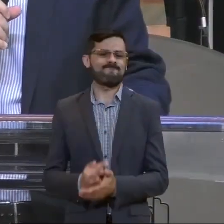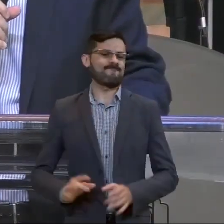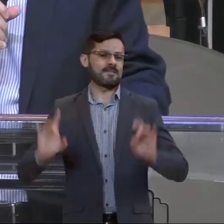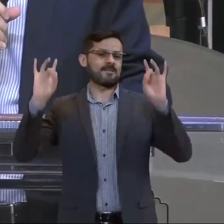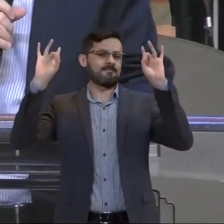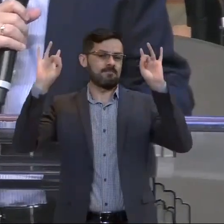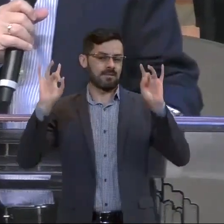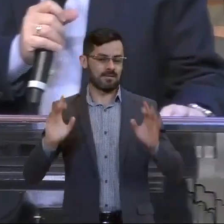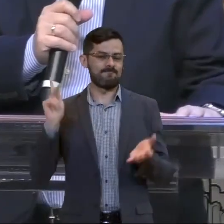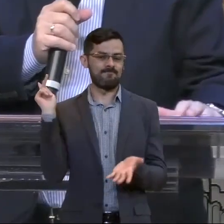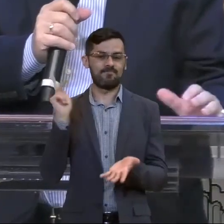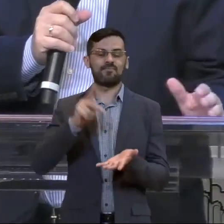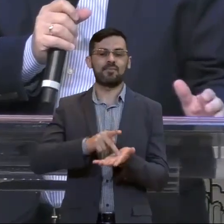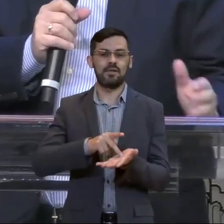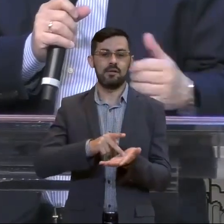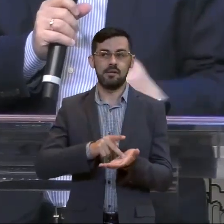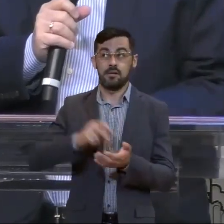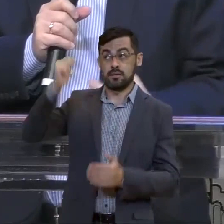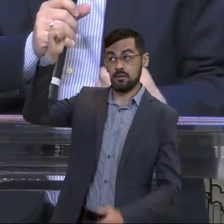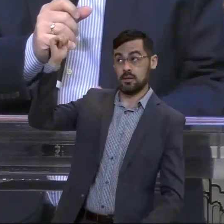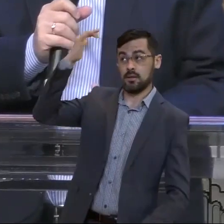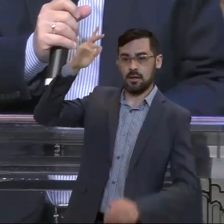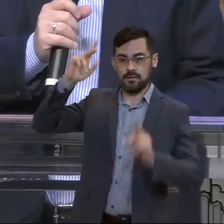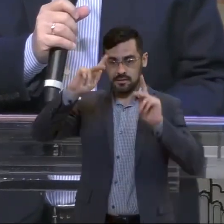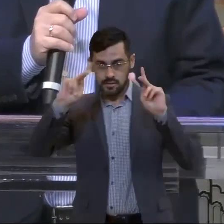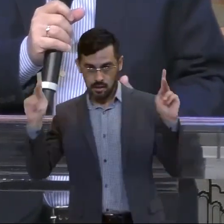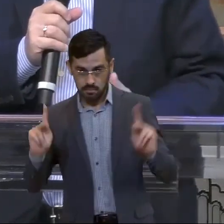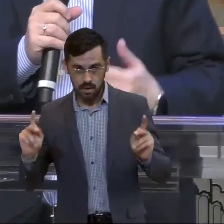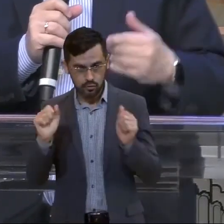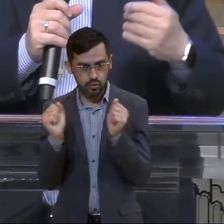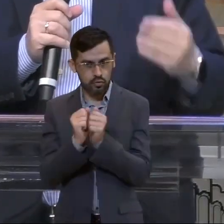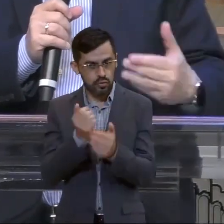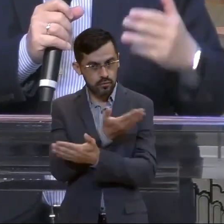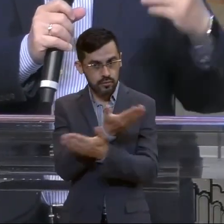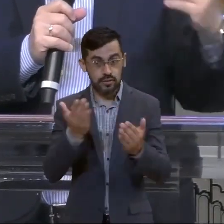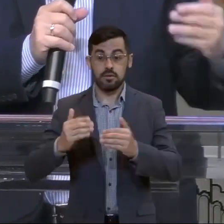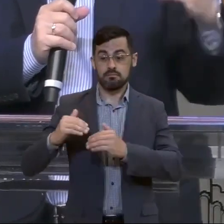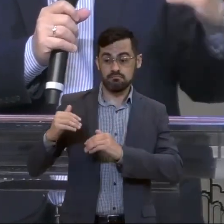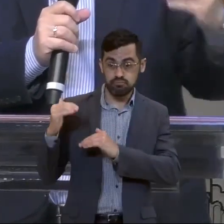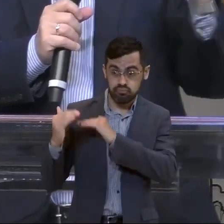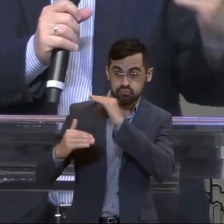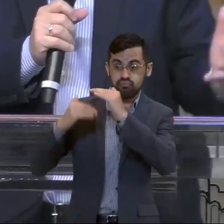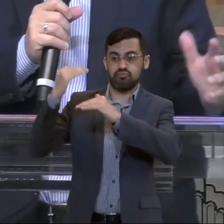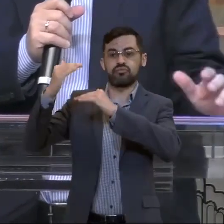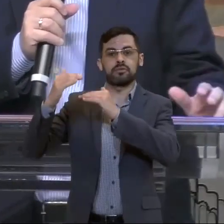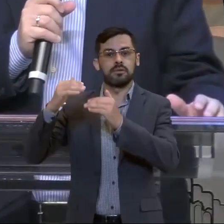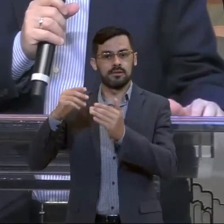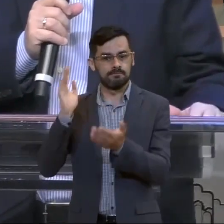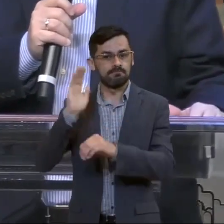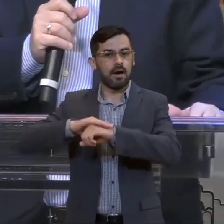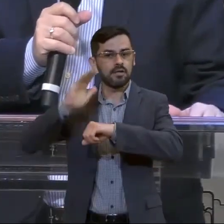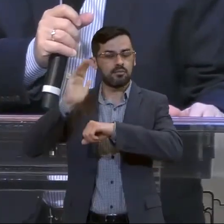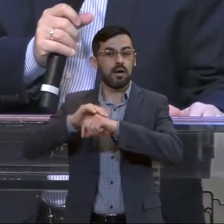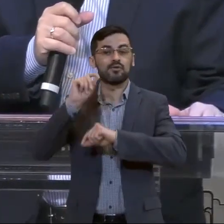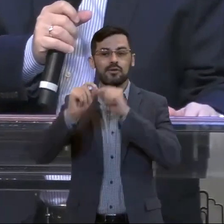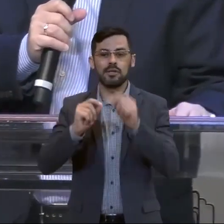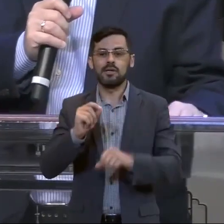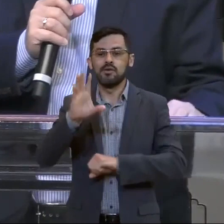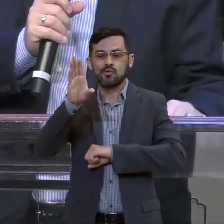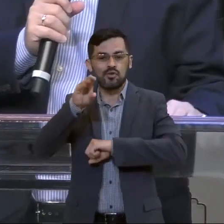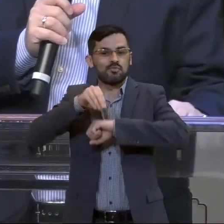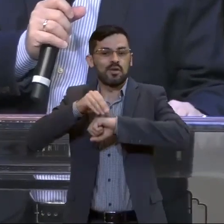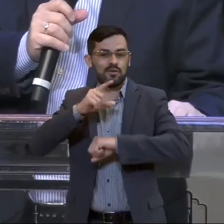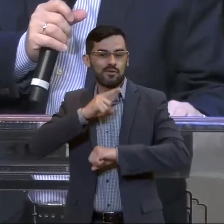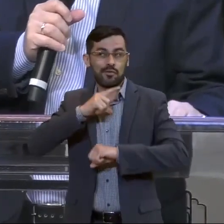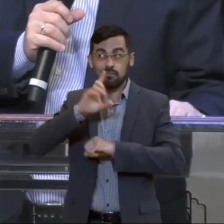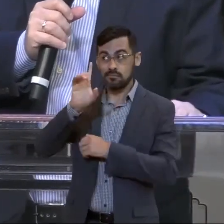como a nossa. Que a graça e a paz estejam com vocês e aumentem cada vez mais por meio do conhecimento que